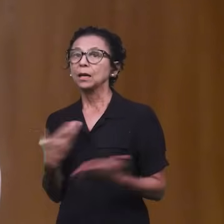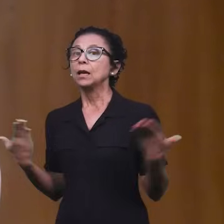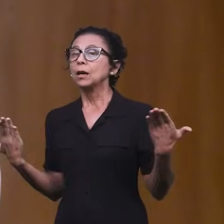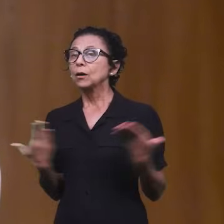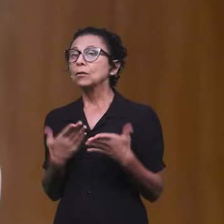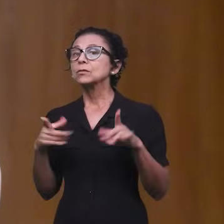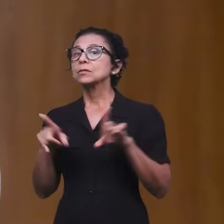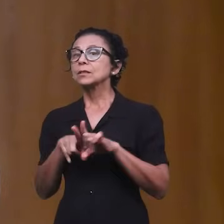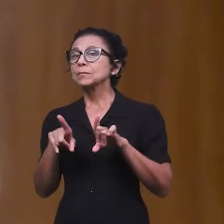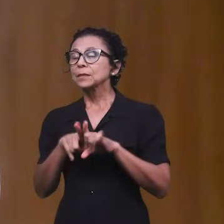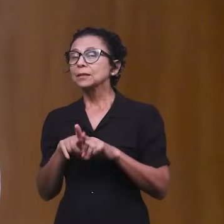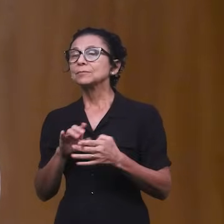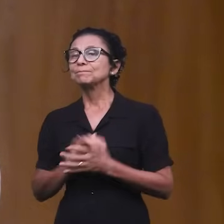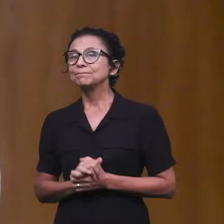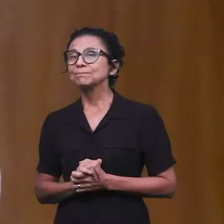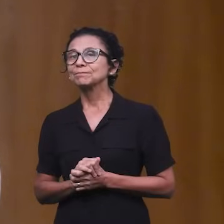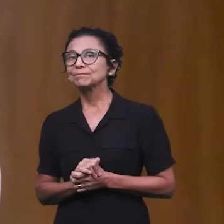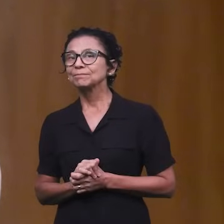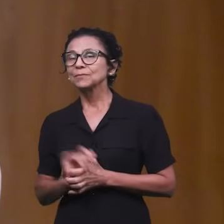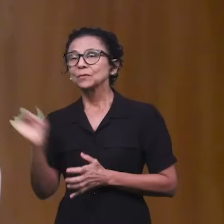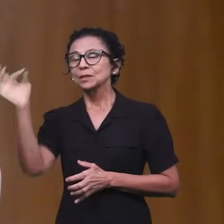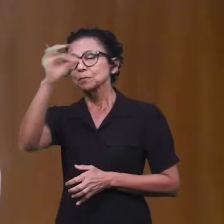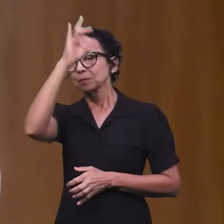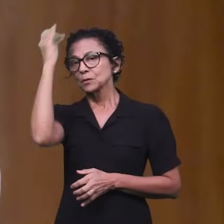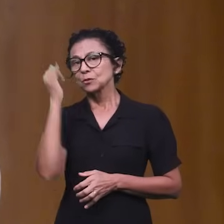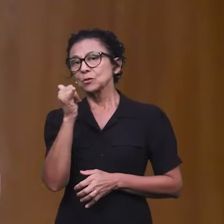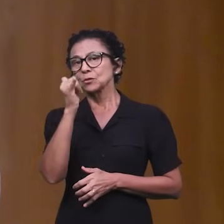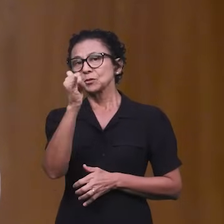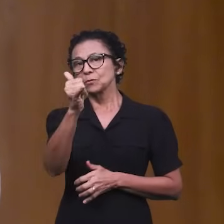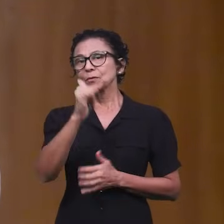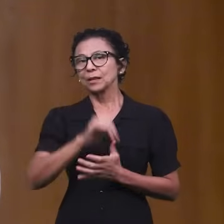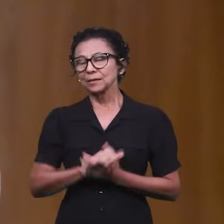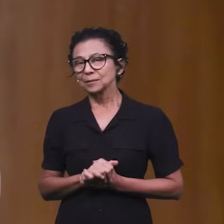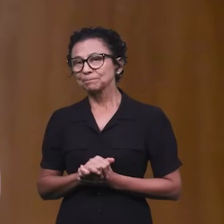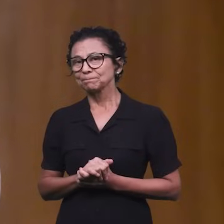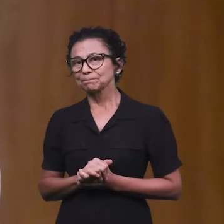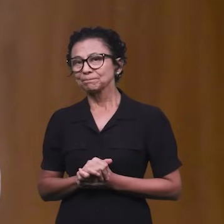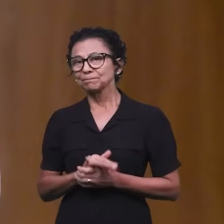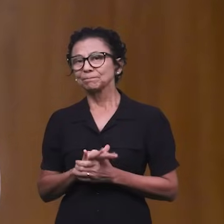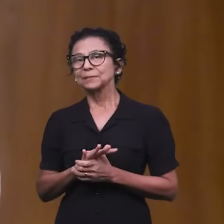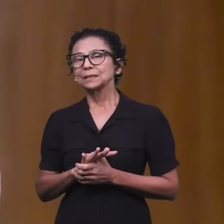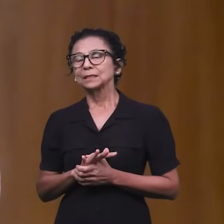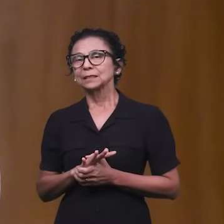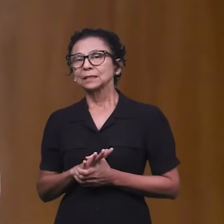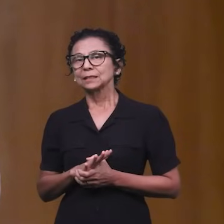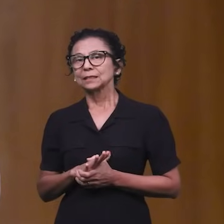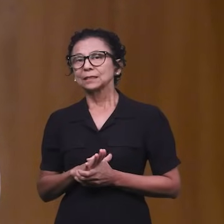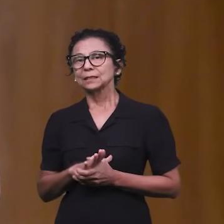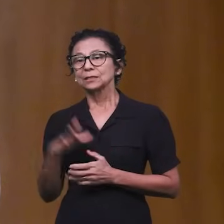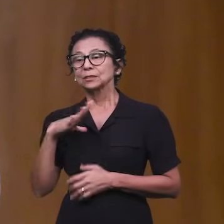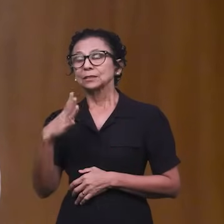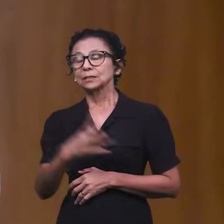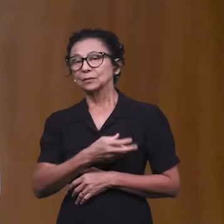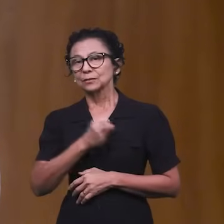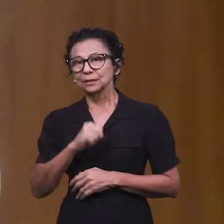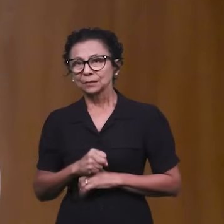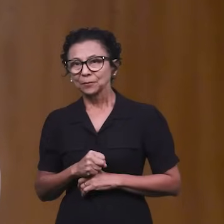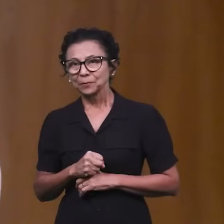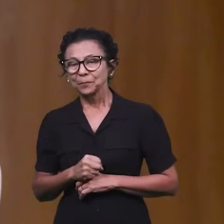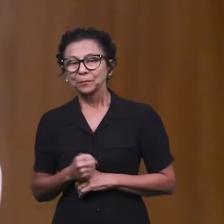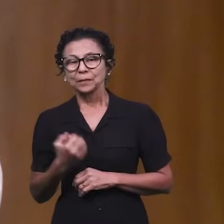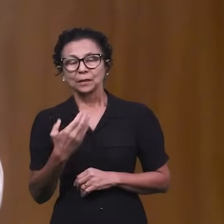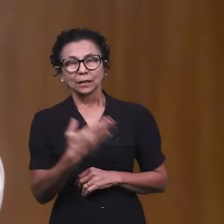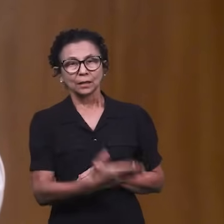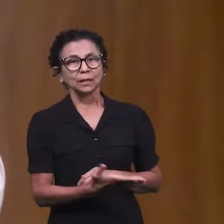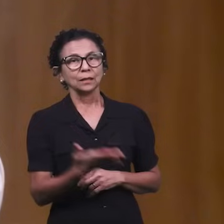casa. Aquela mensagem trazia livramento, trazia salvação. Aquela mensagem ia salvar a família dela.